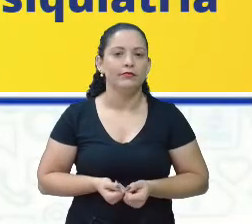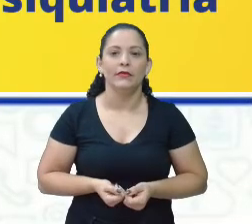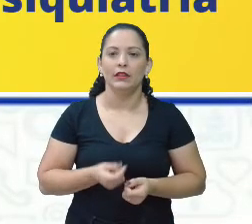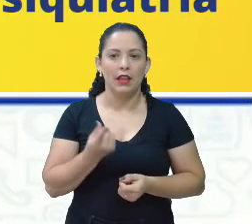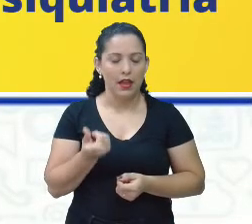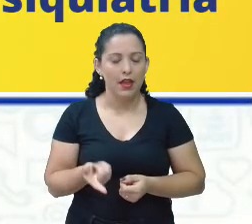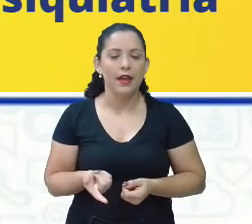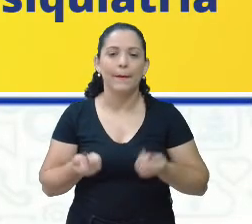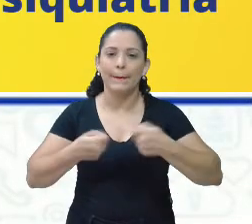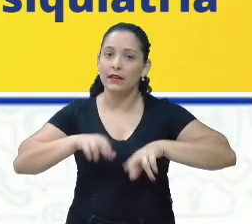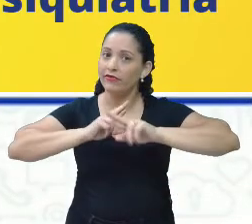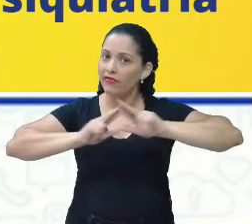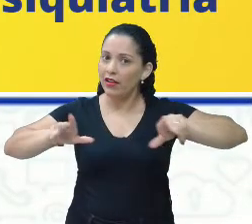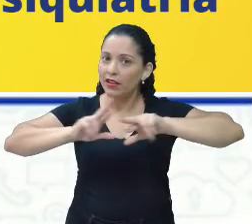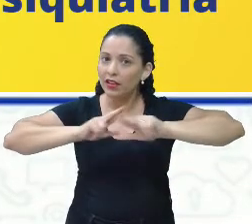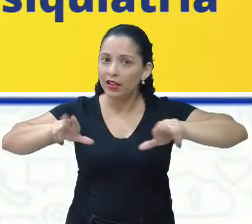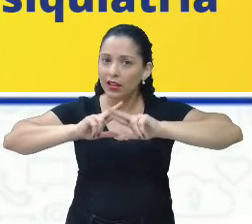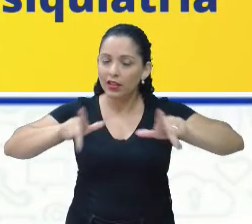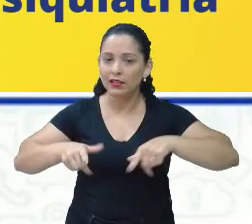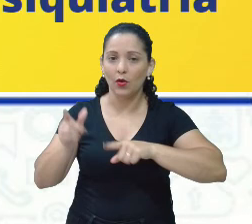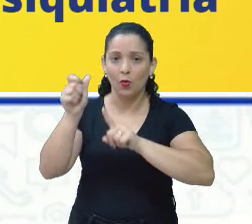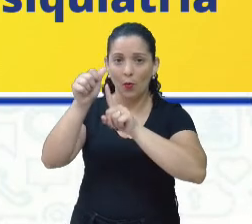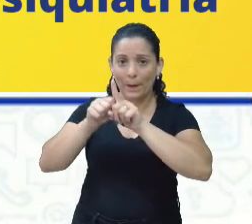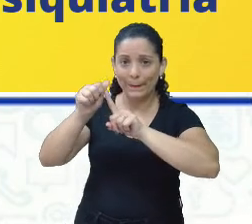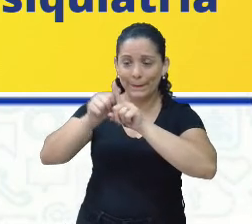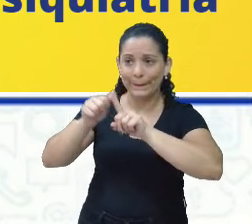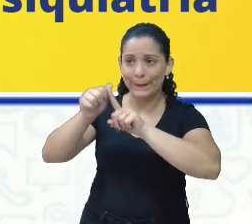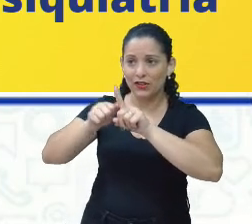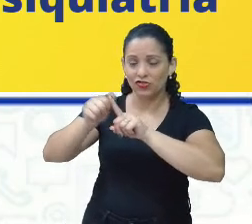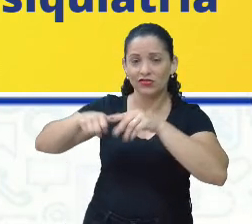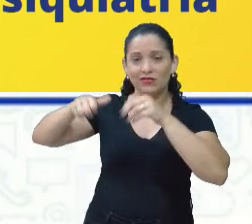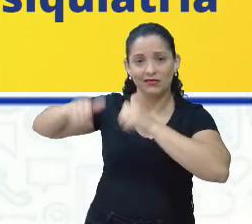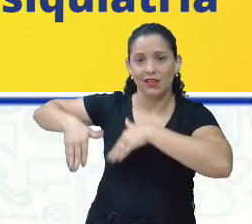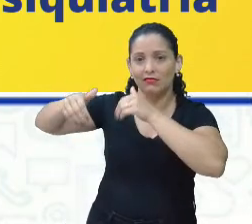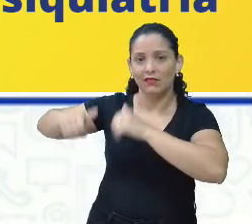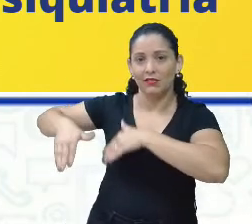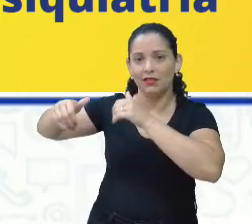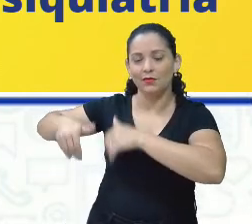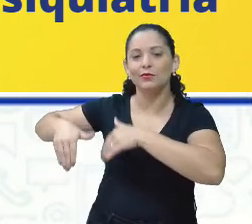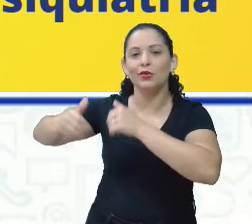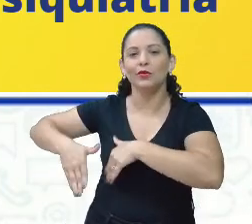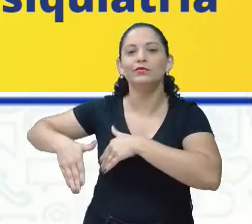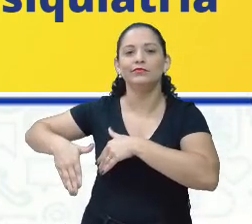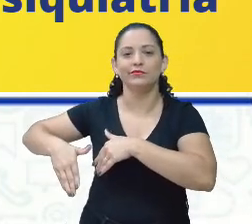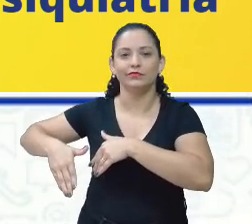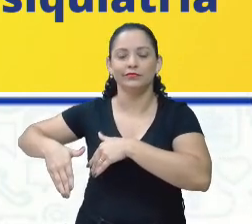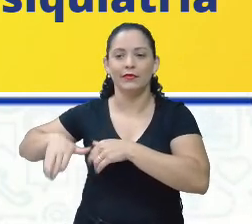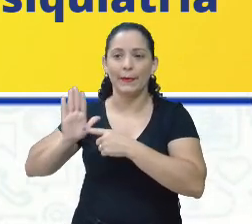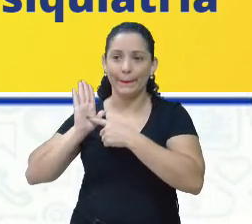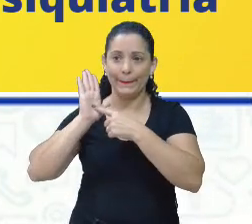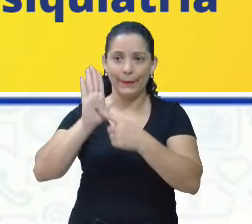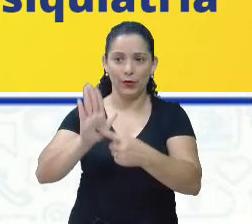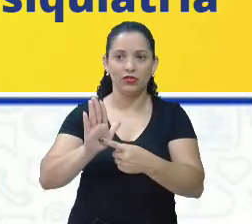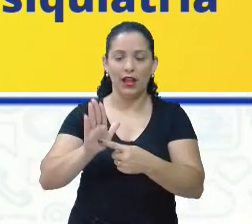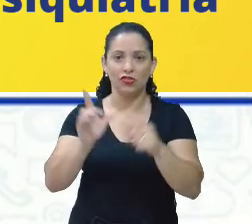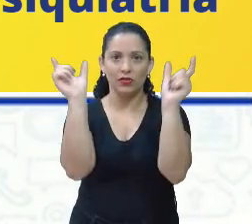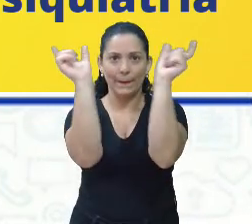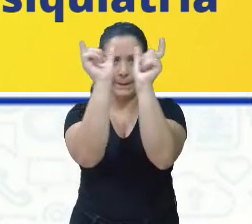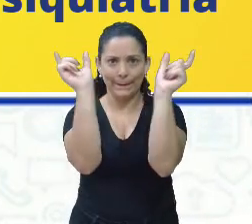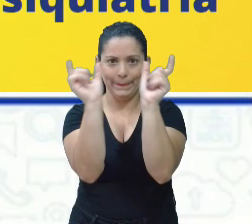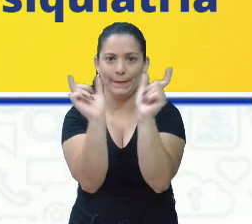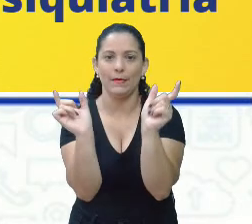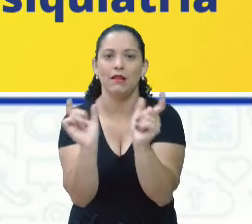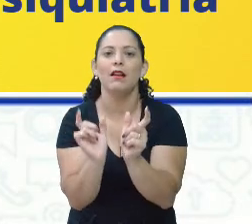de outras formas, né? E aí no mês de setembro a gente vem trabalhar esse estilo aqui de vocabulário, tá?